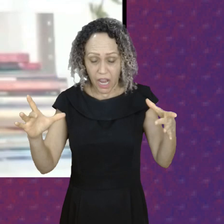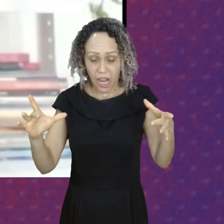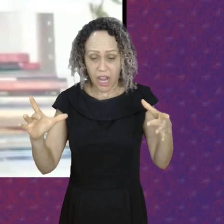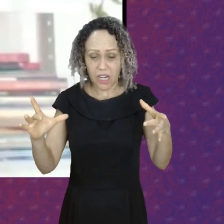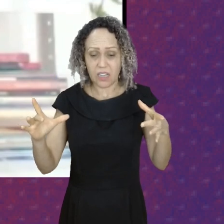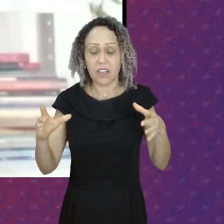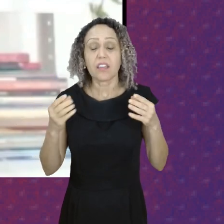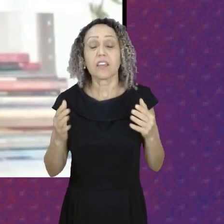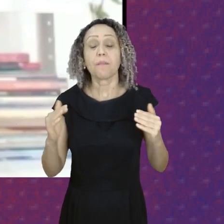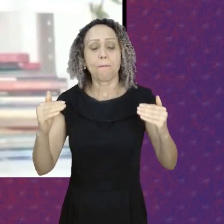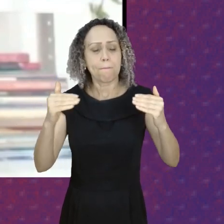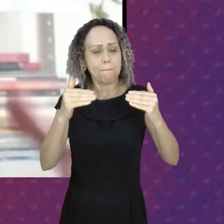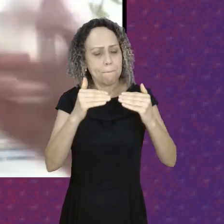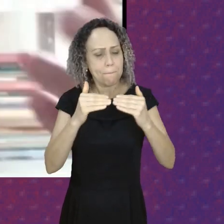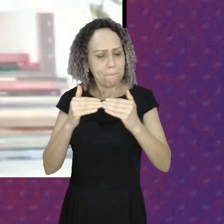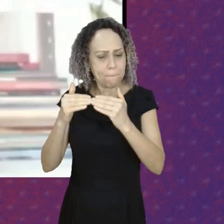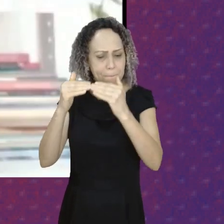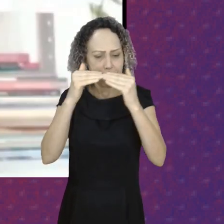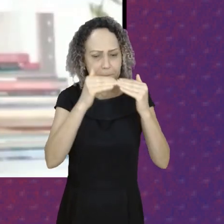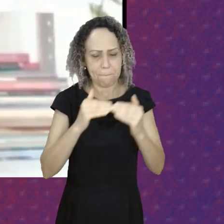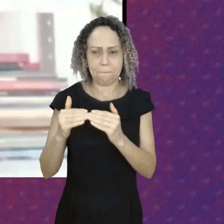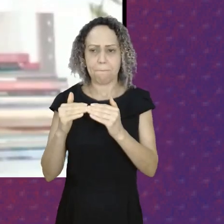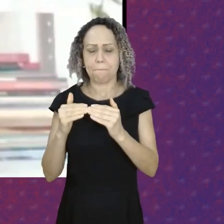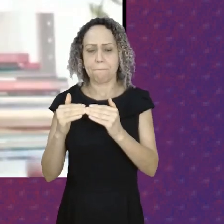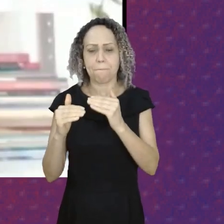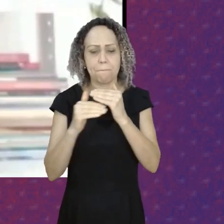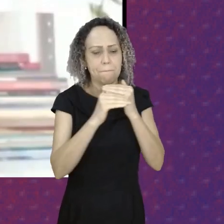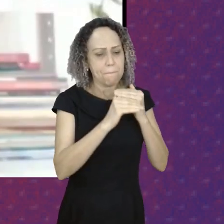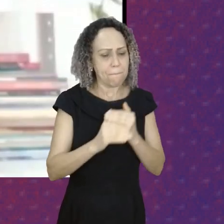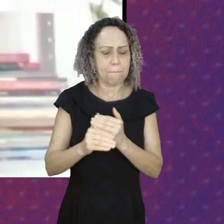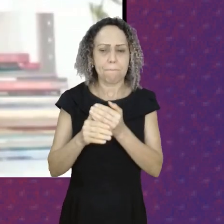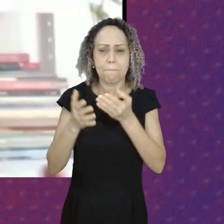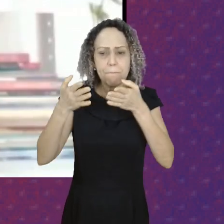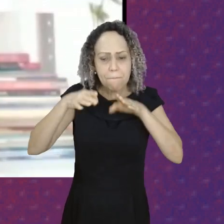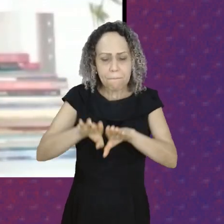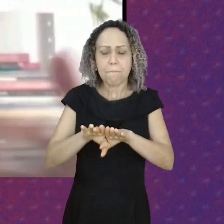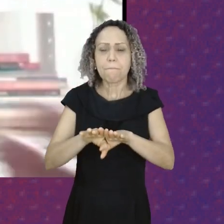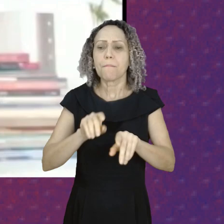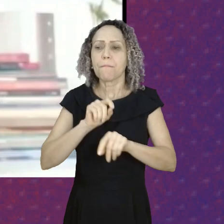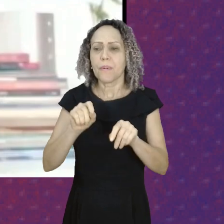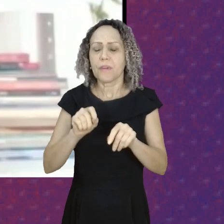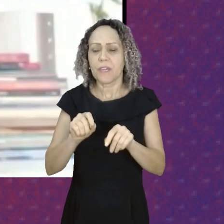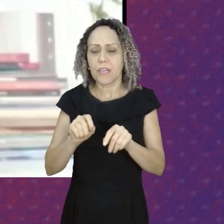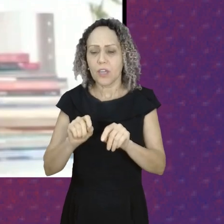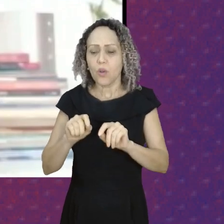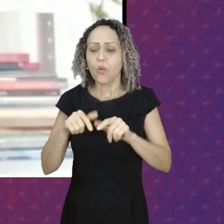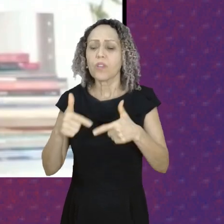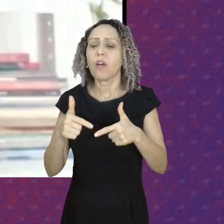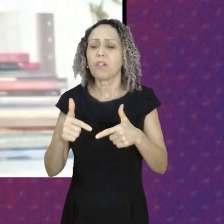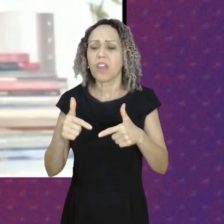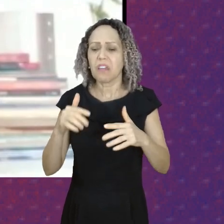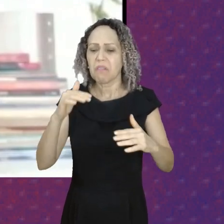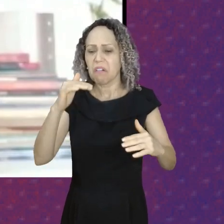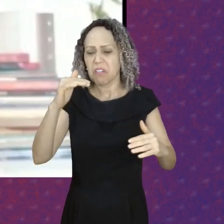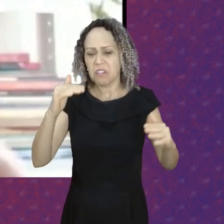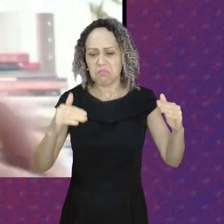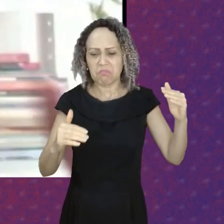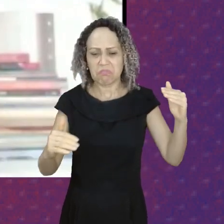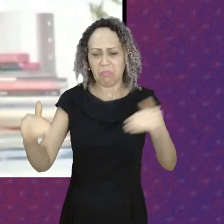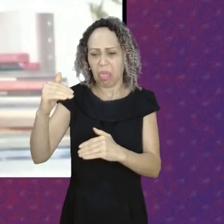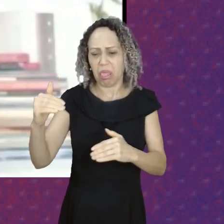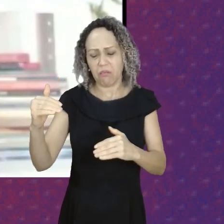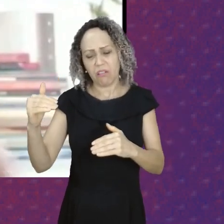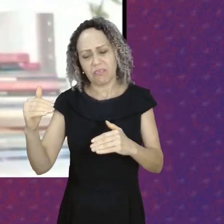ideais igualitários e dirimir e lutar contra desigualdades sociais